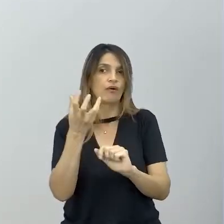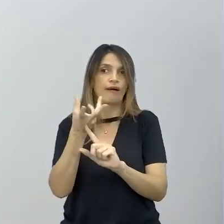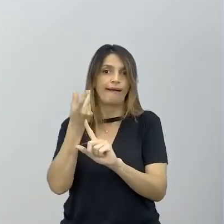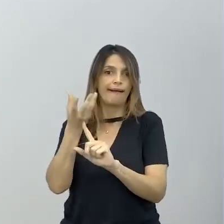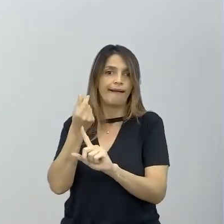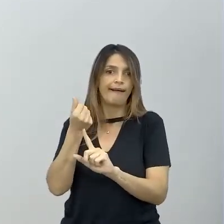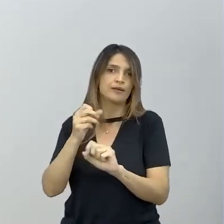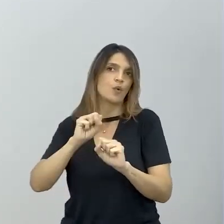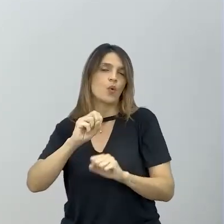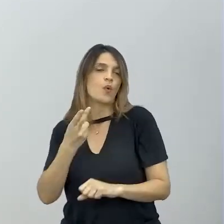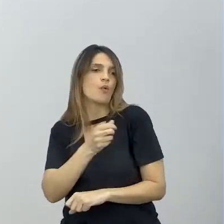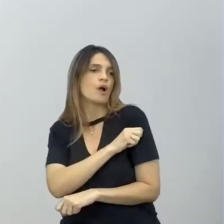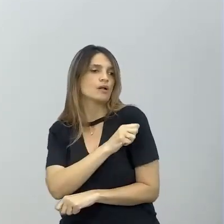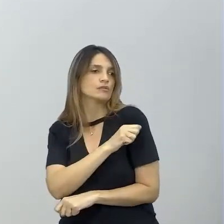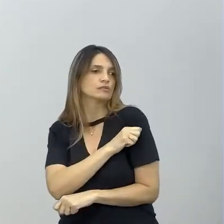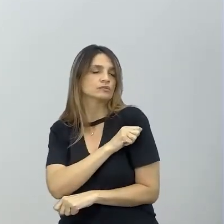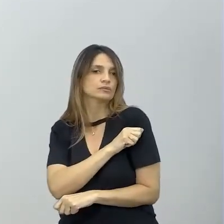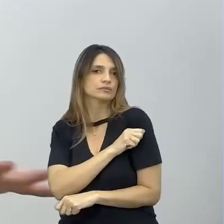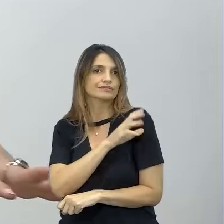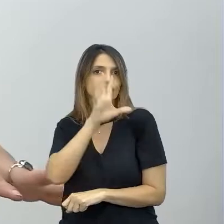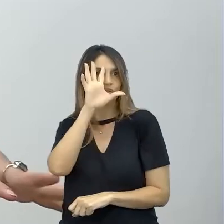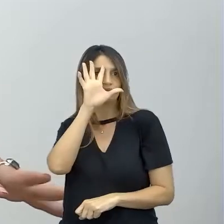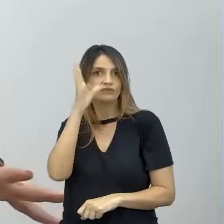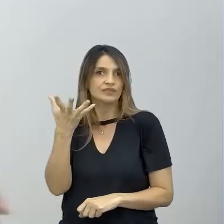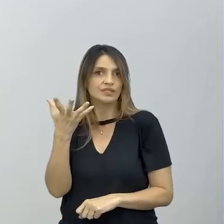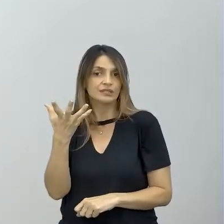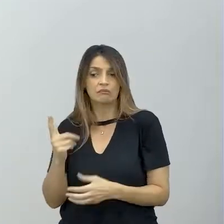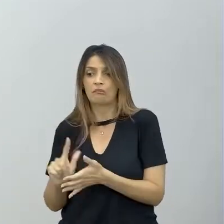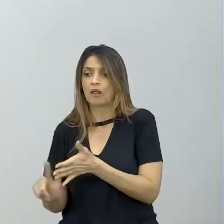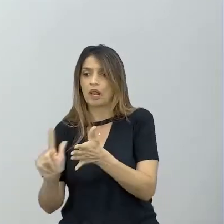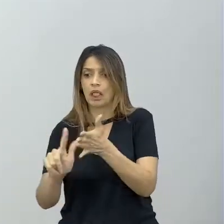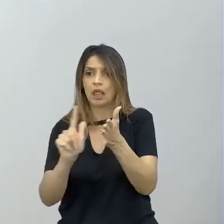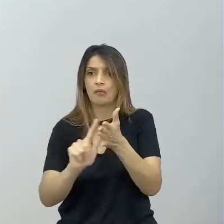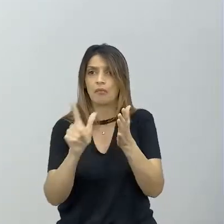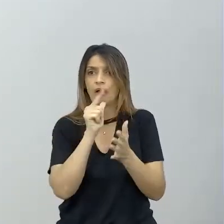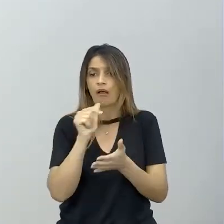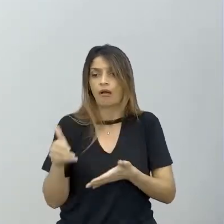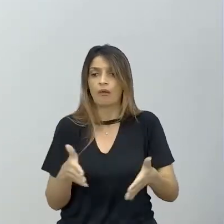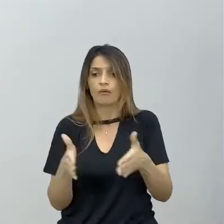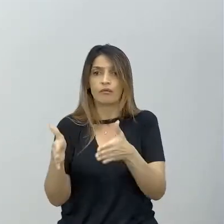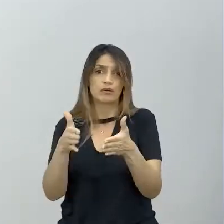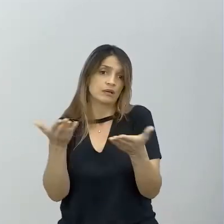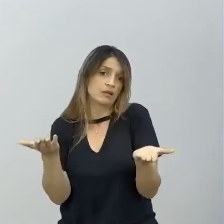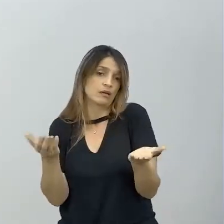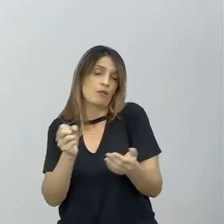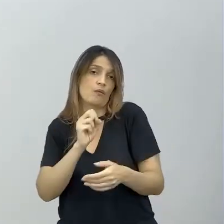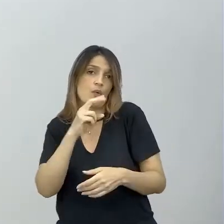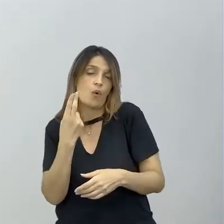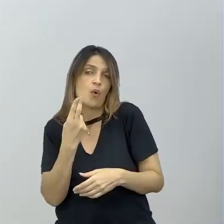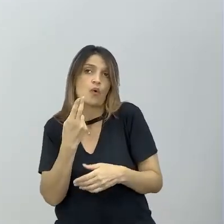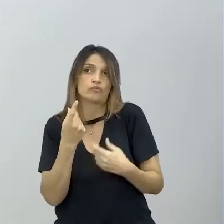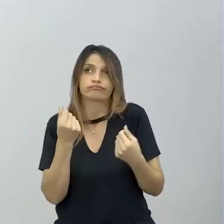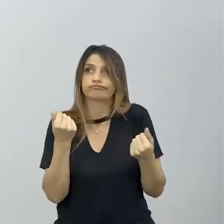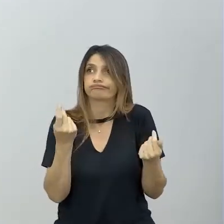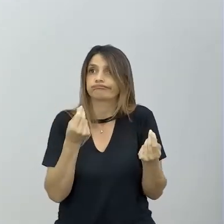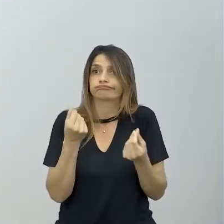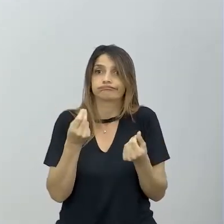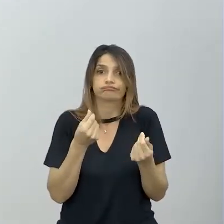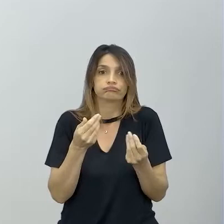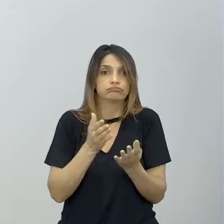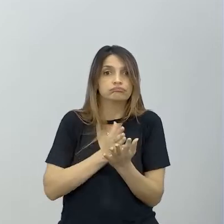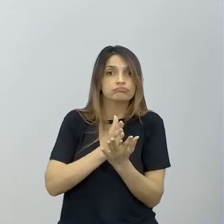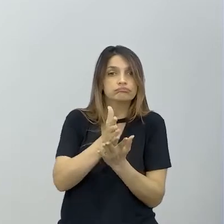pode criar uma solução para despoluir aquele rio. Ou o estudante pode criar, dentro do eixo